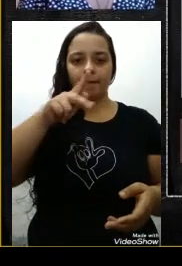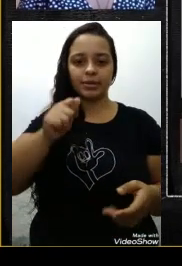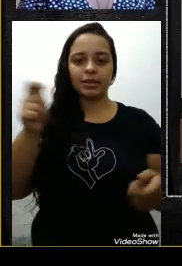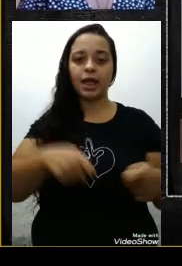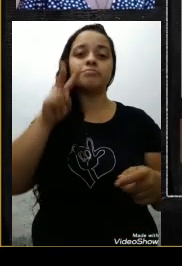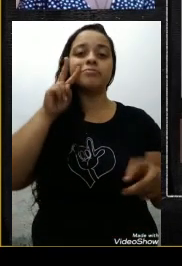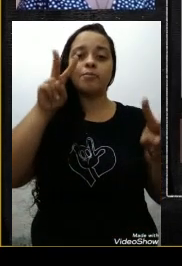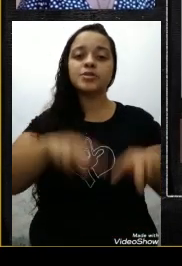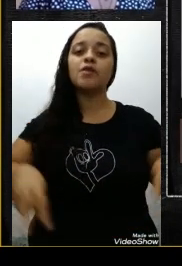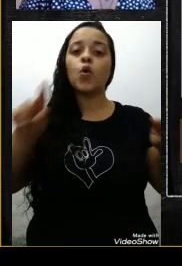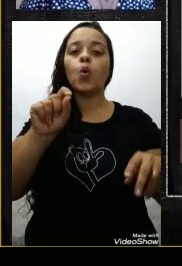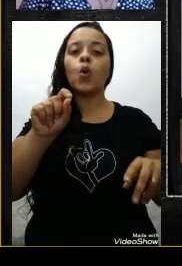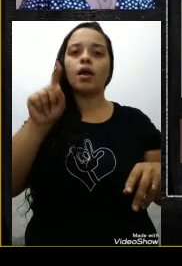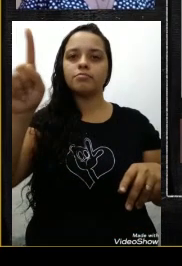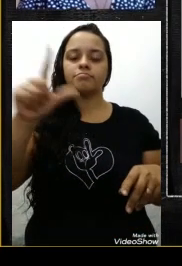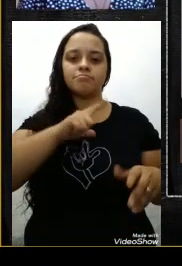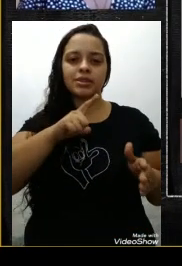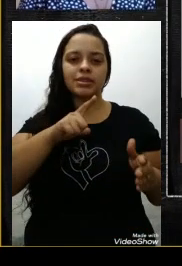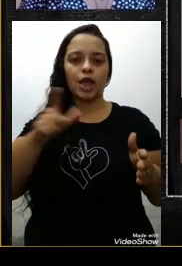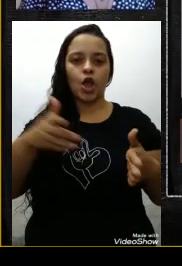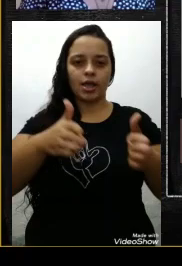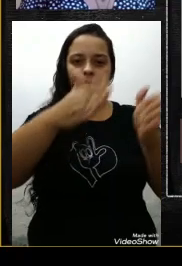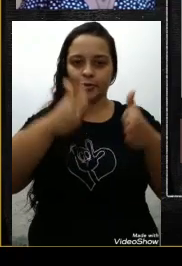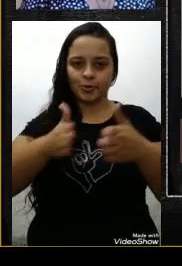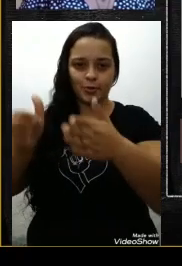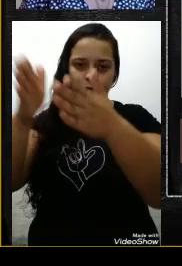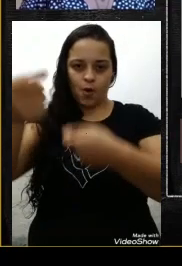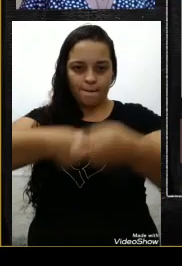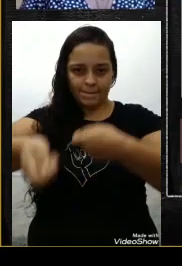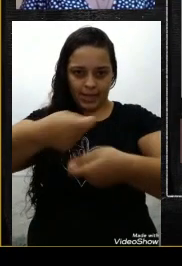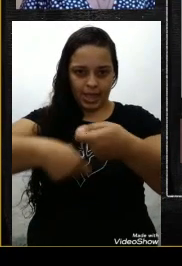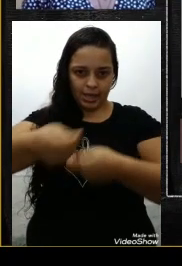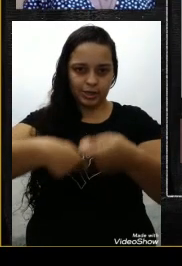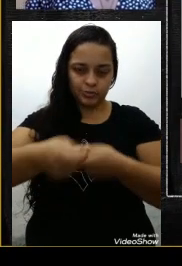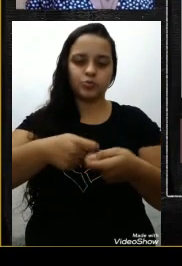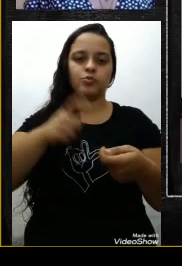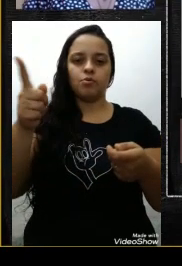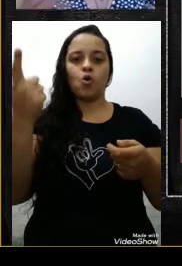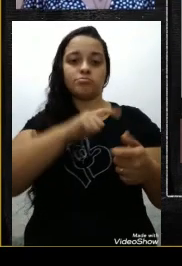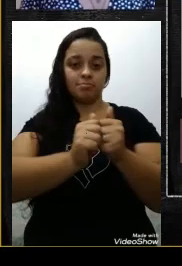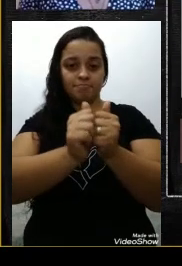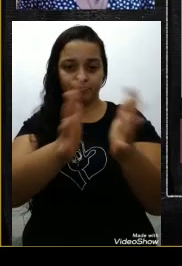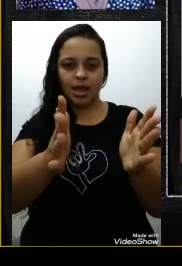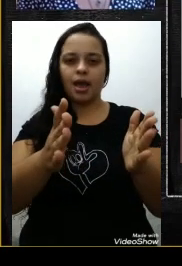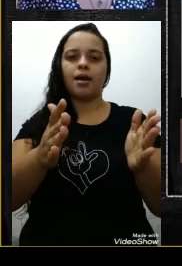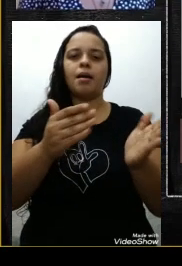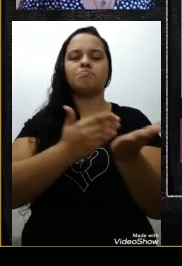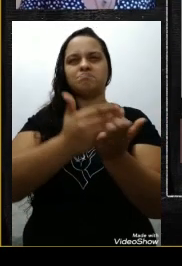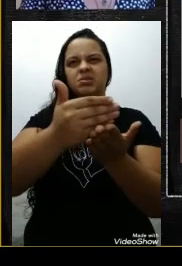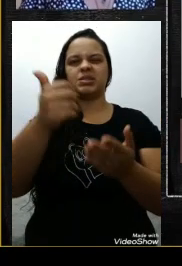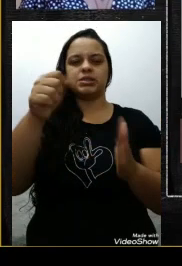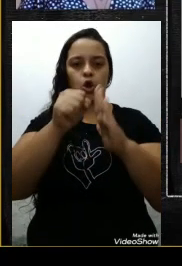Nesse mapa, é possível a gente observar que as rotas de comércio, que são abertas ou reabertas a partir do